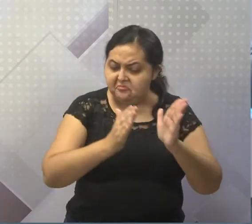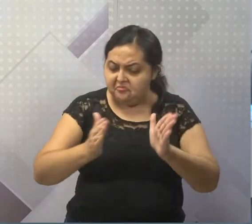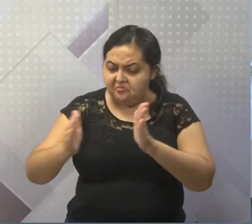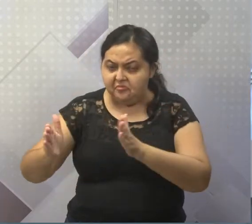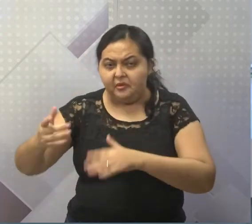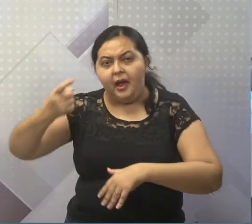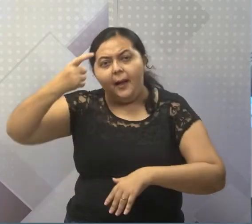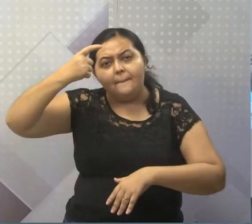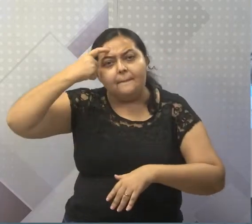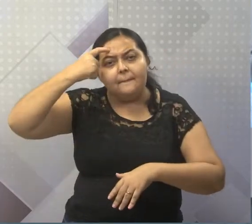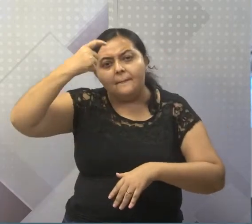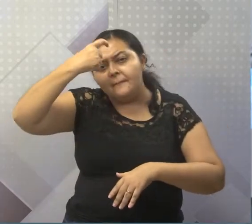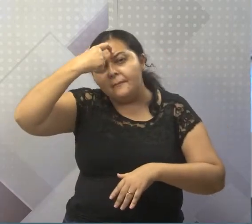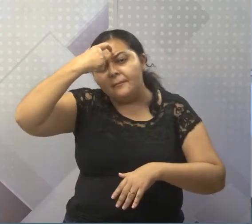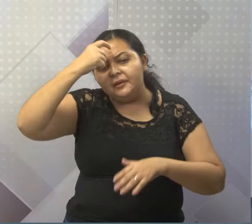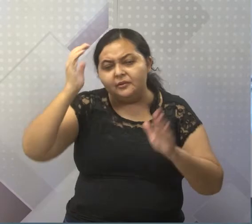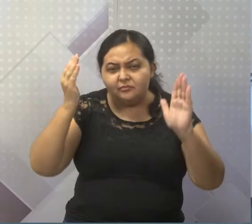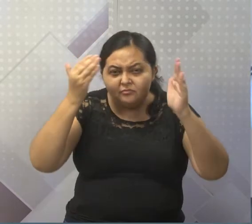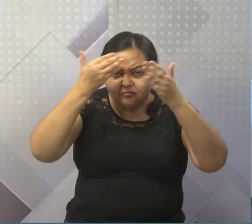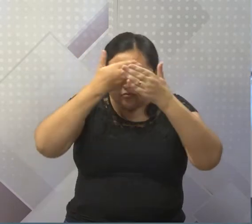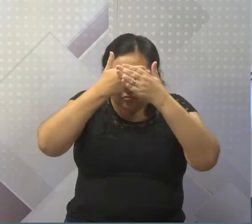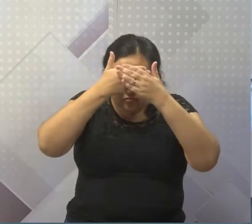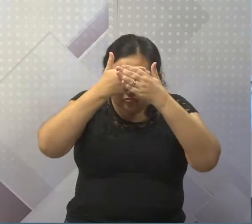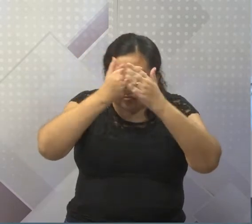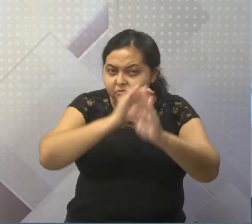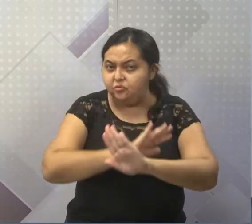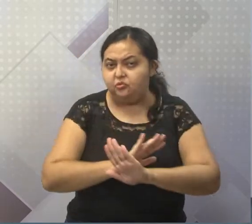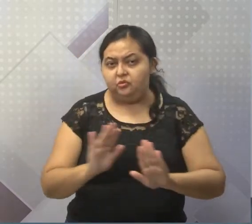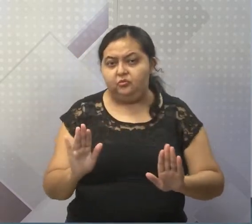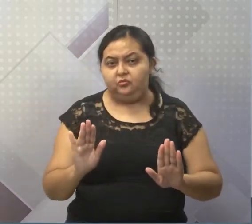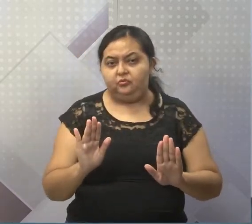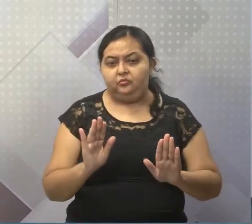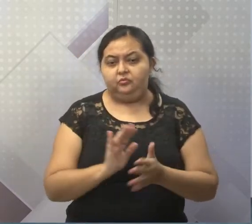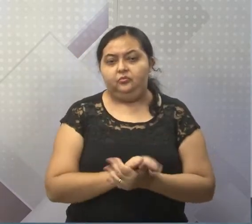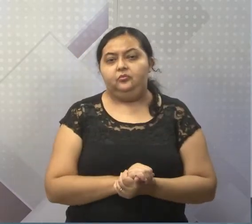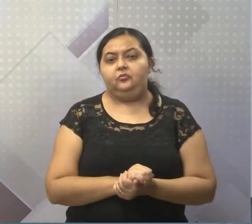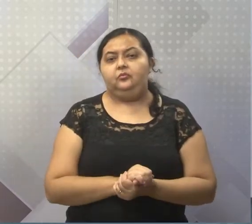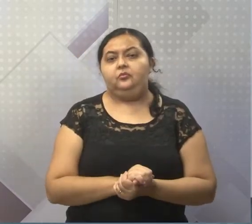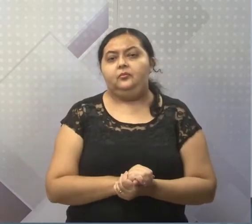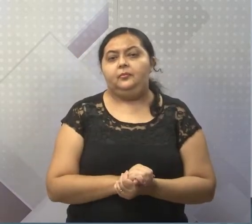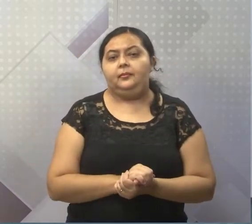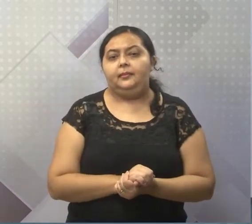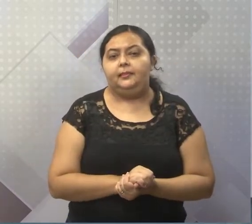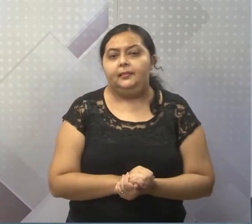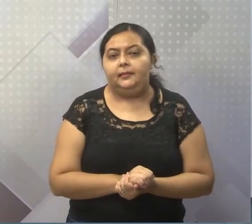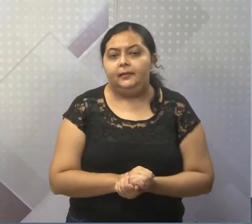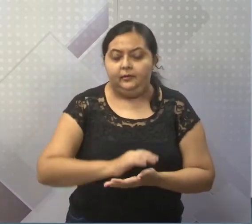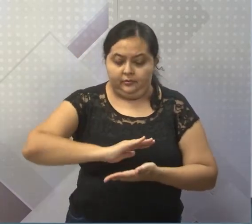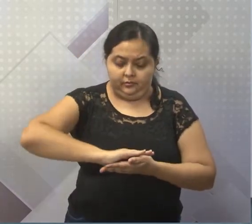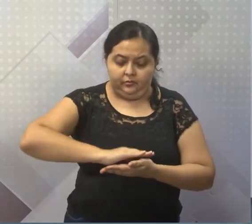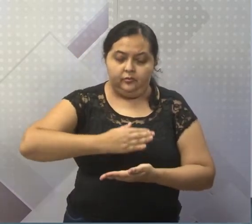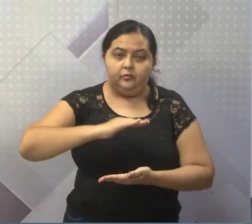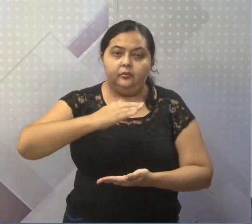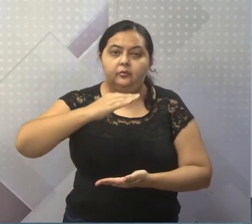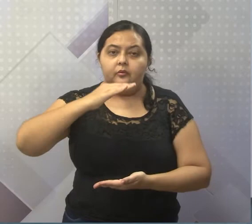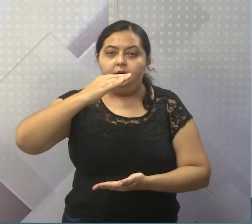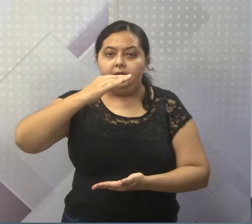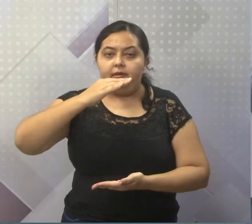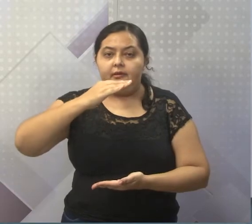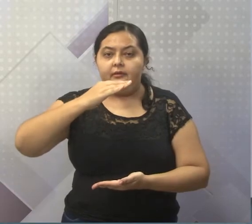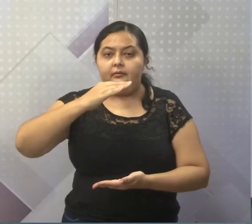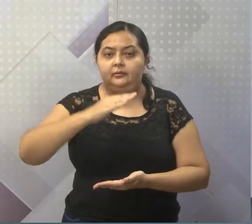forma o pensamento era daquela forma fechado limitado então o Iluminismo o Iluminismo não o renascimento